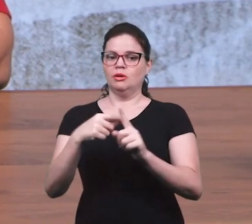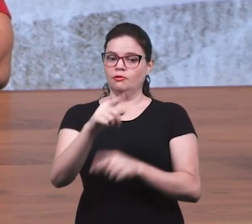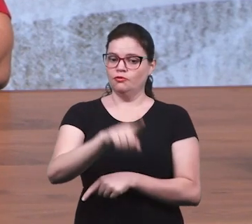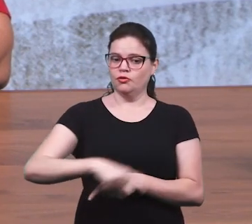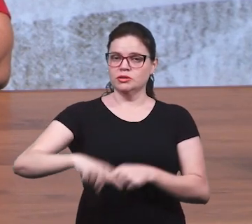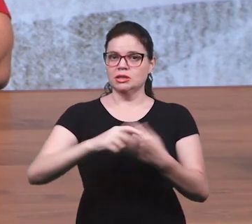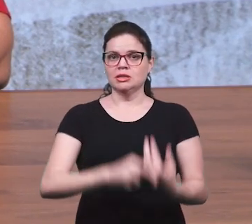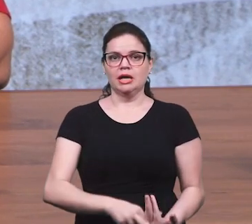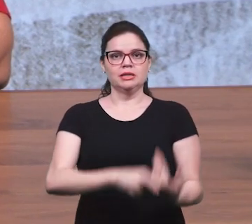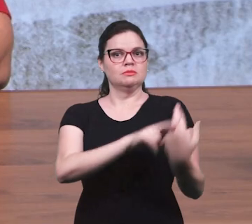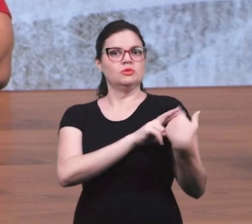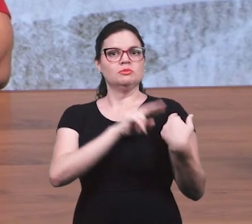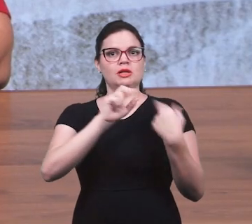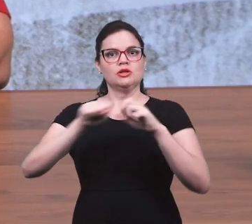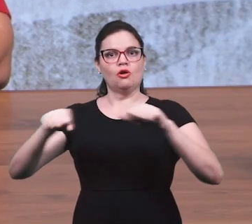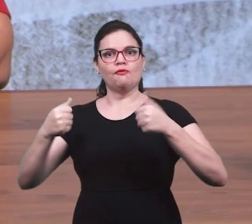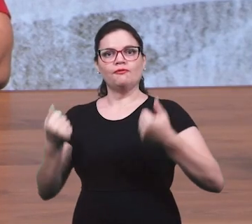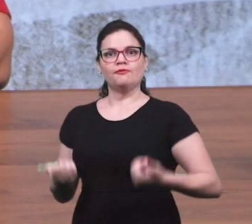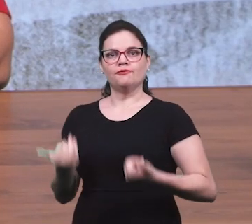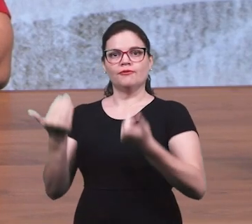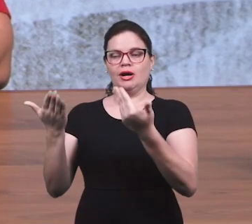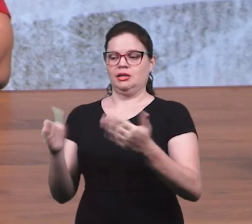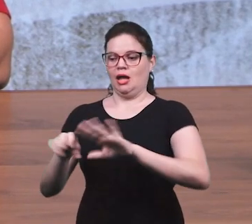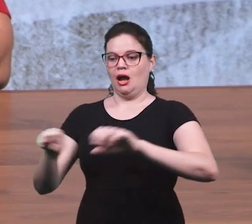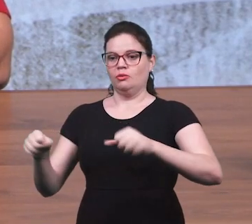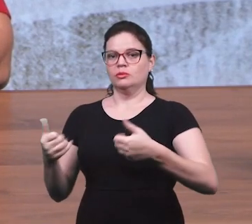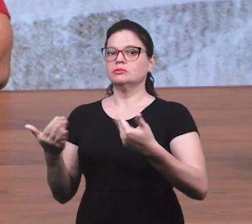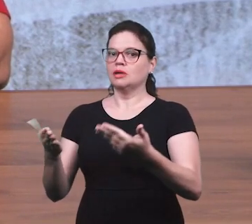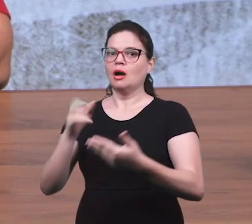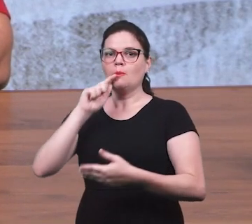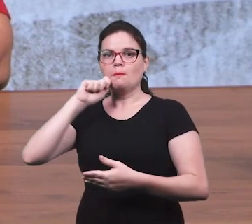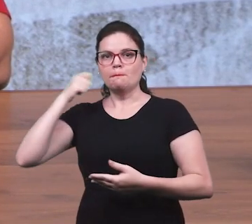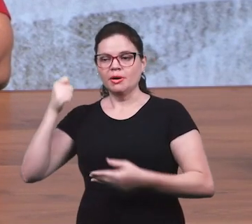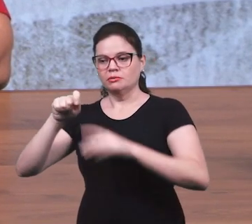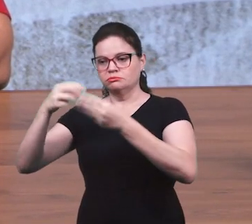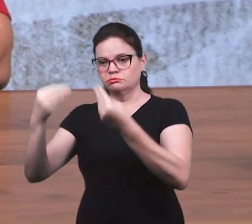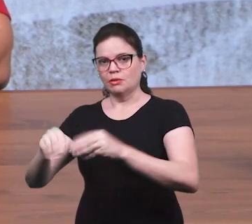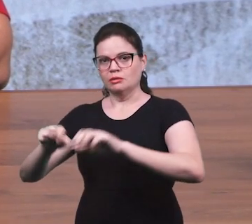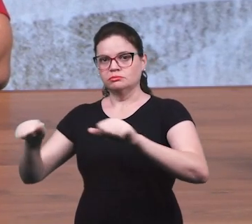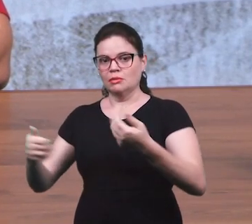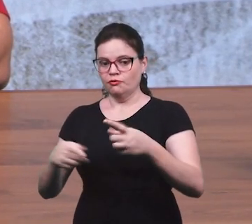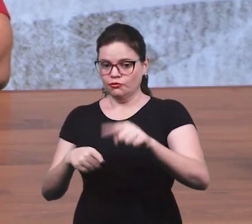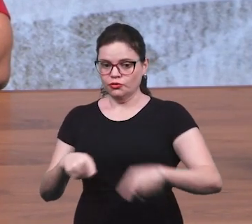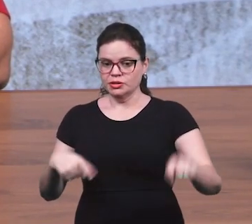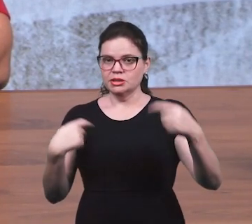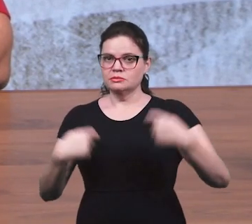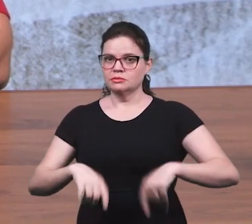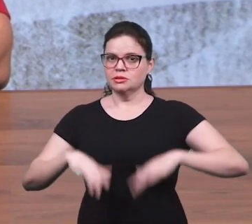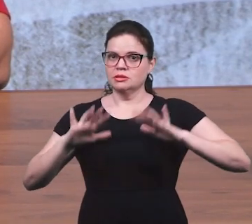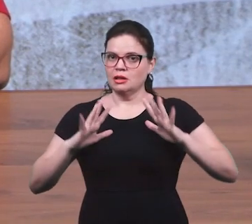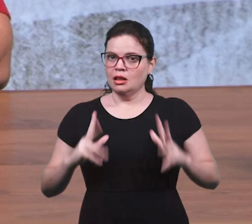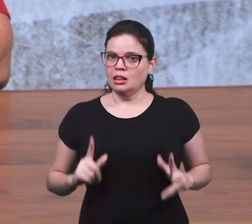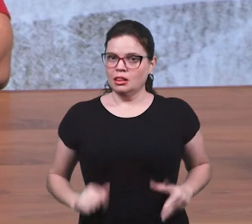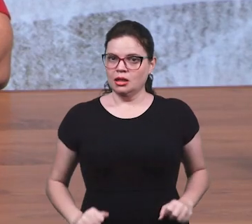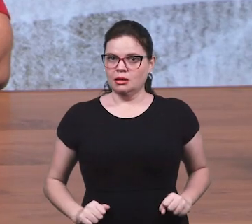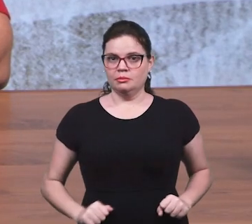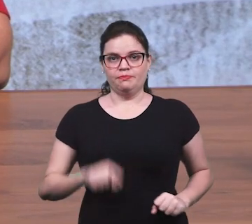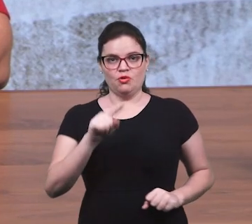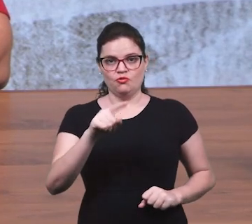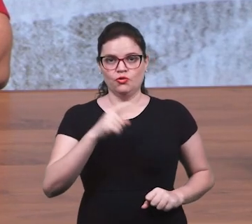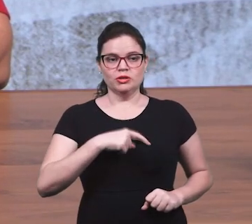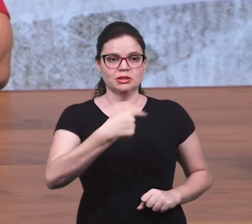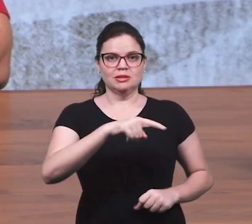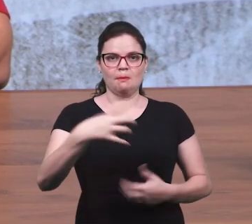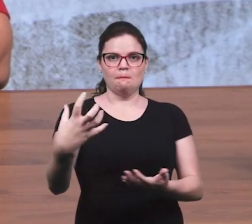o pão do seu Deus, portanto, serão santos. Não tomarão mulher